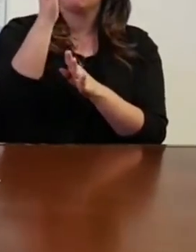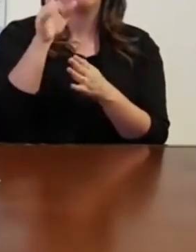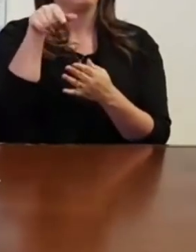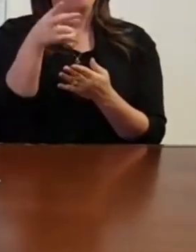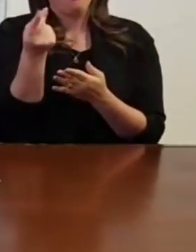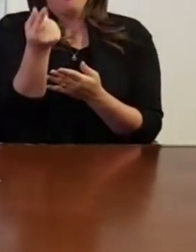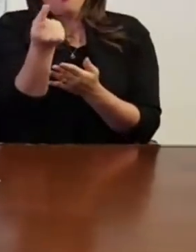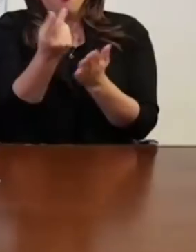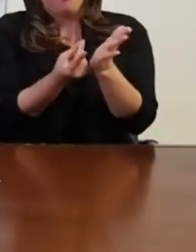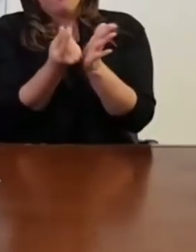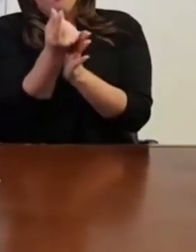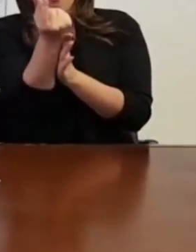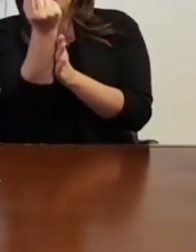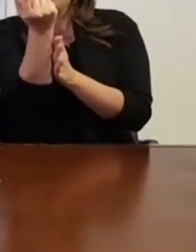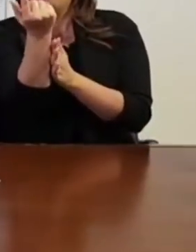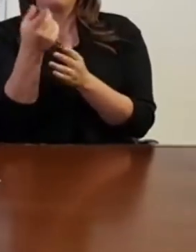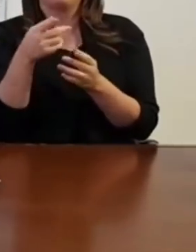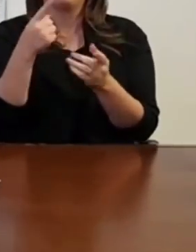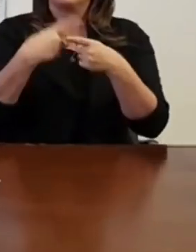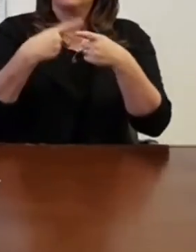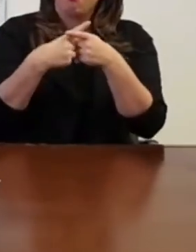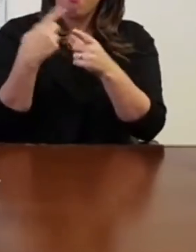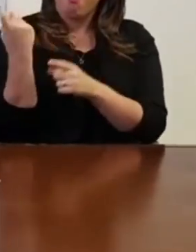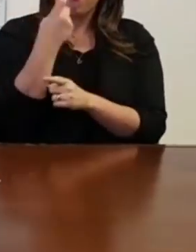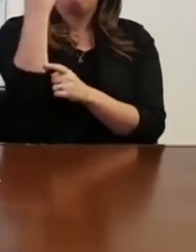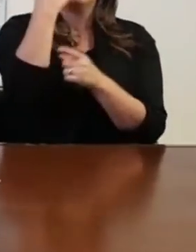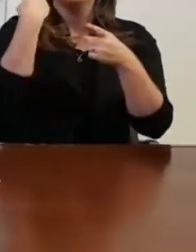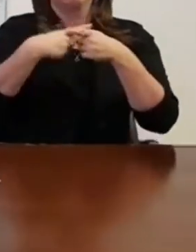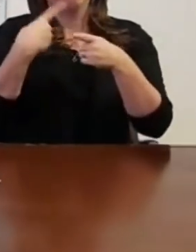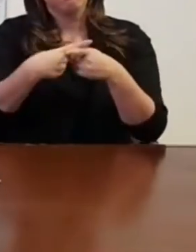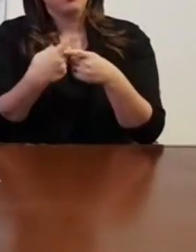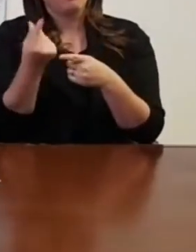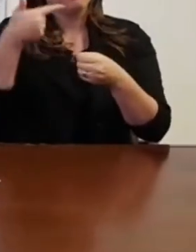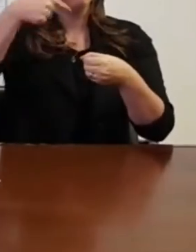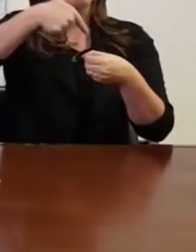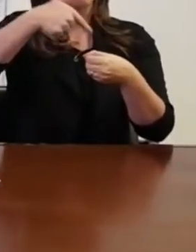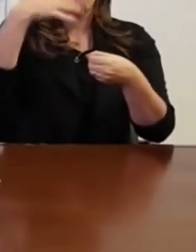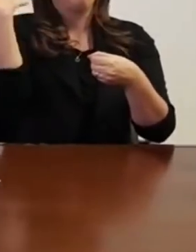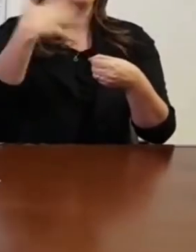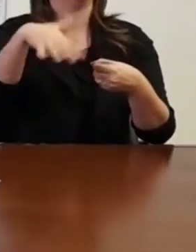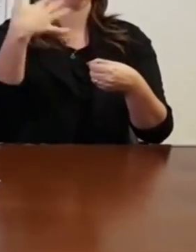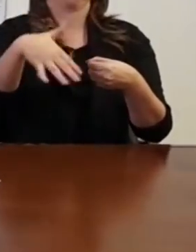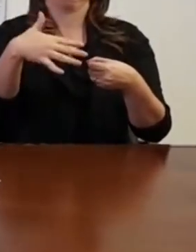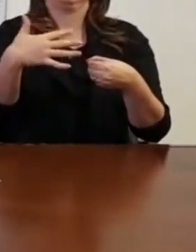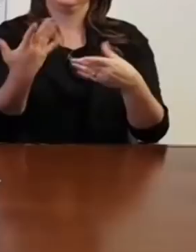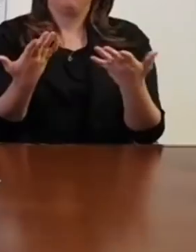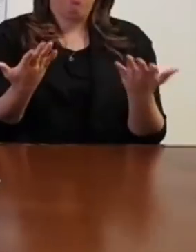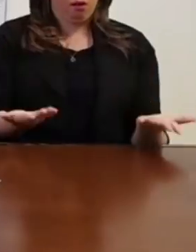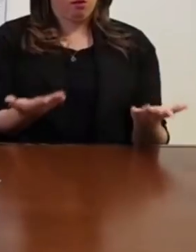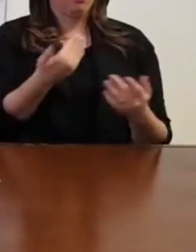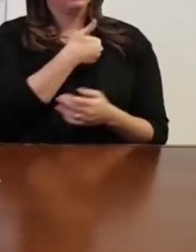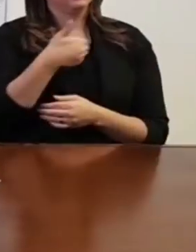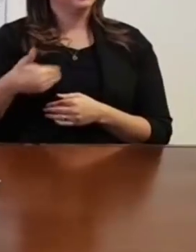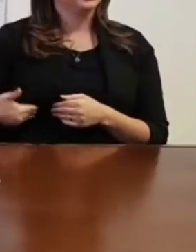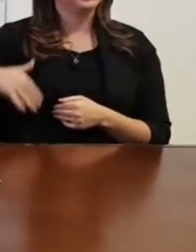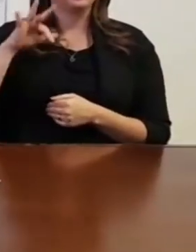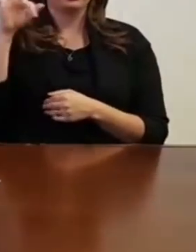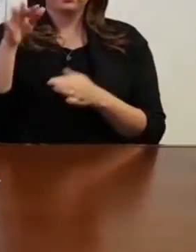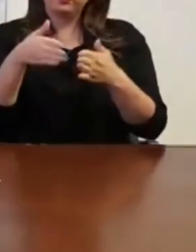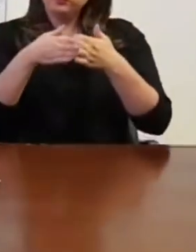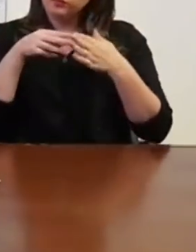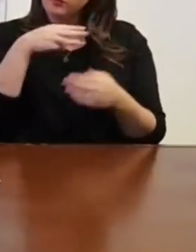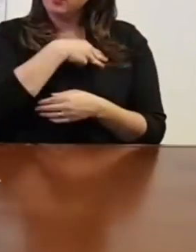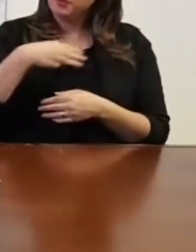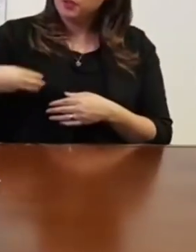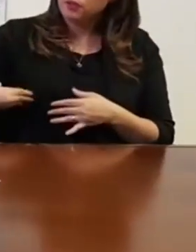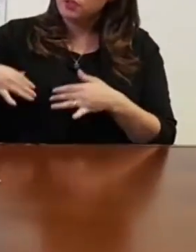ou quase todo o seu frete era engolido pelo novo preço do diesel. O que o governo federal, através do ministro Bento,